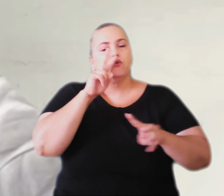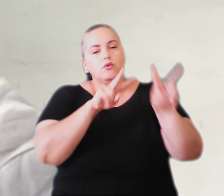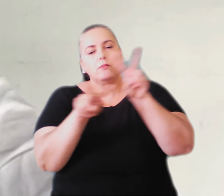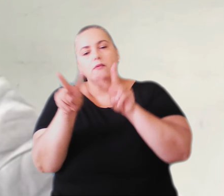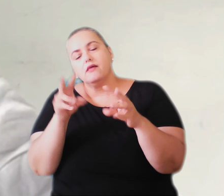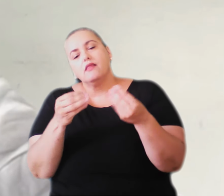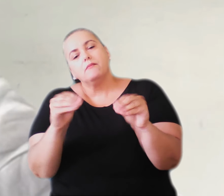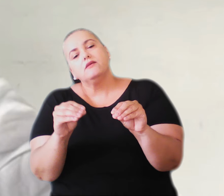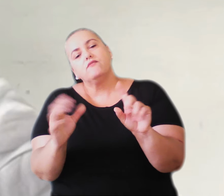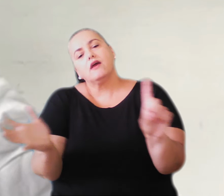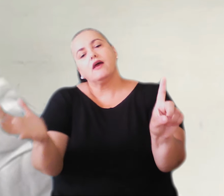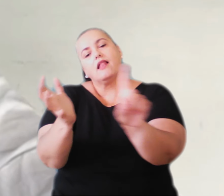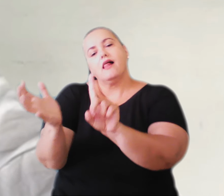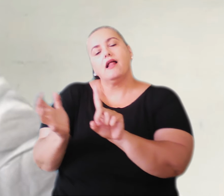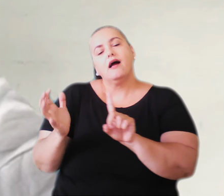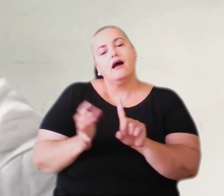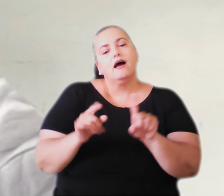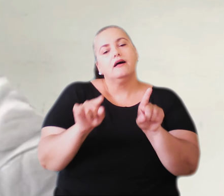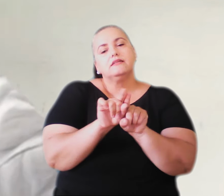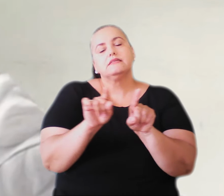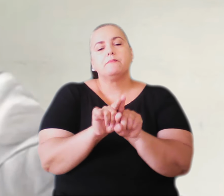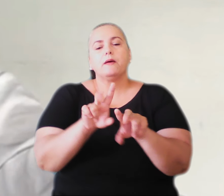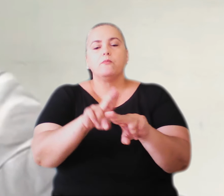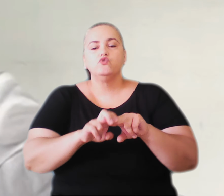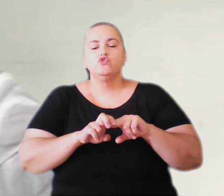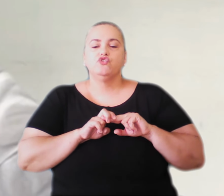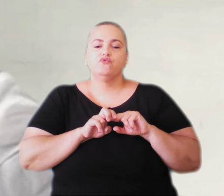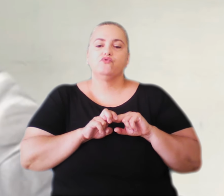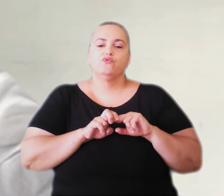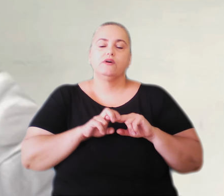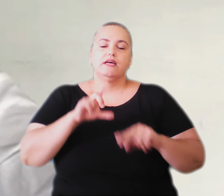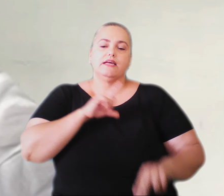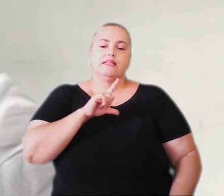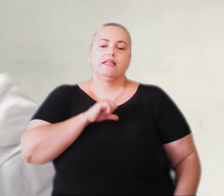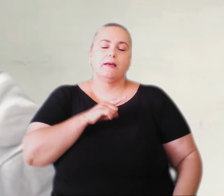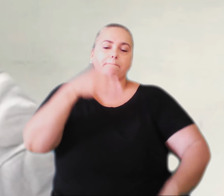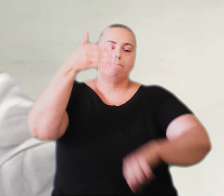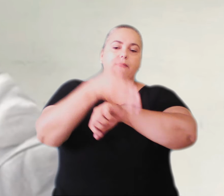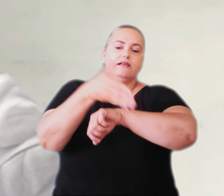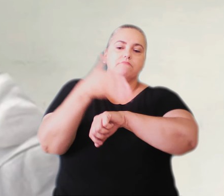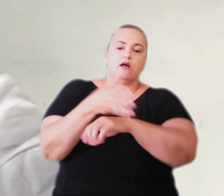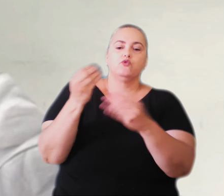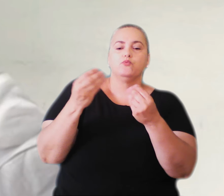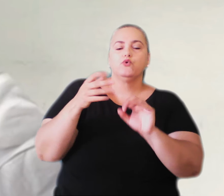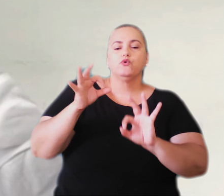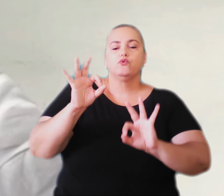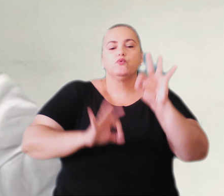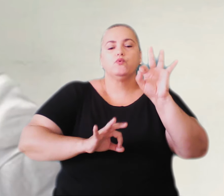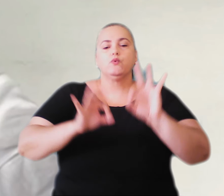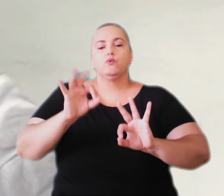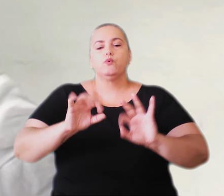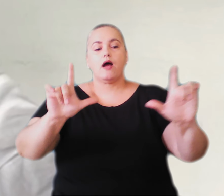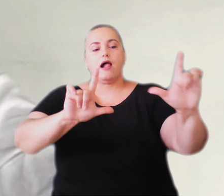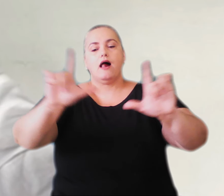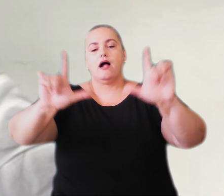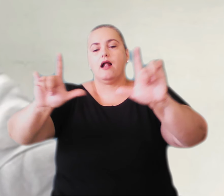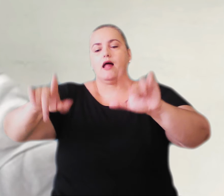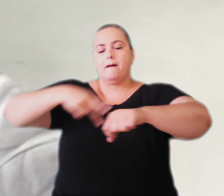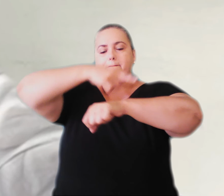um reflexo também em virtude de nós termos participado muito de programas de alcance